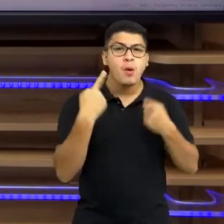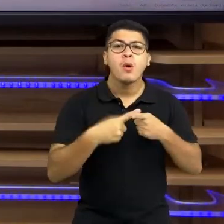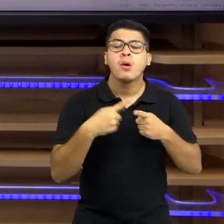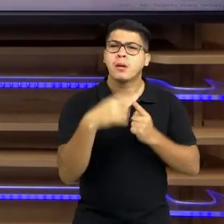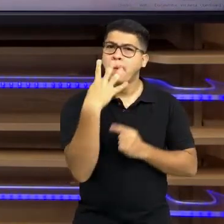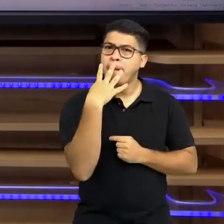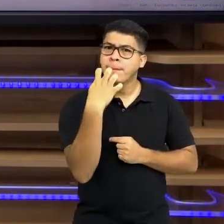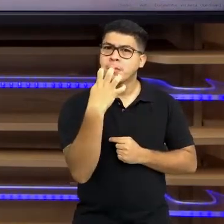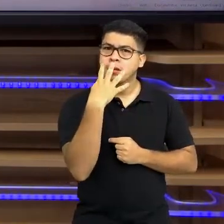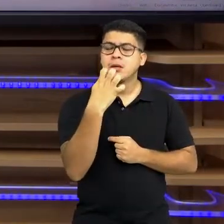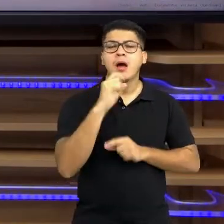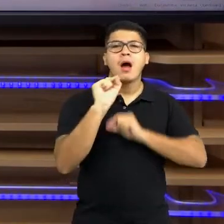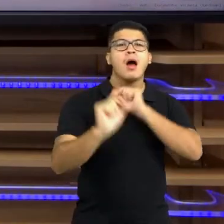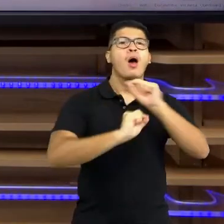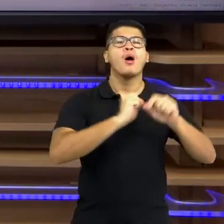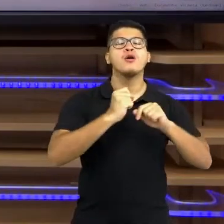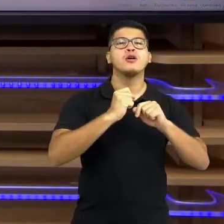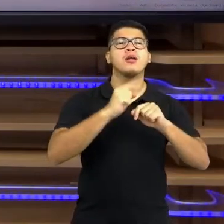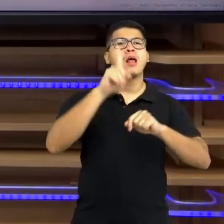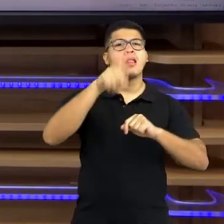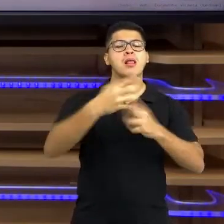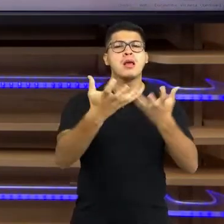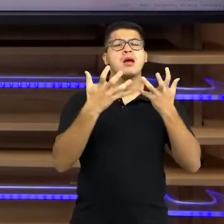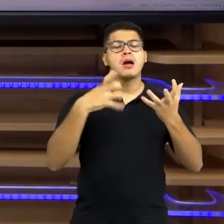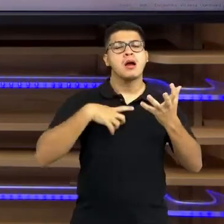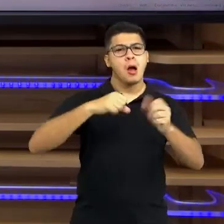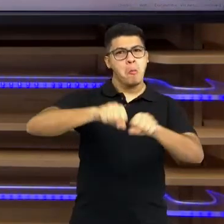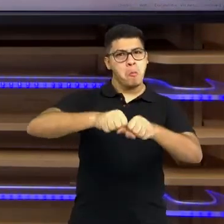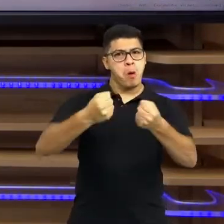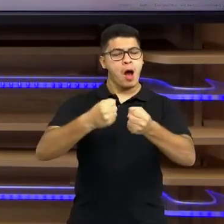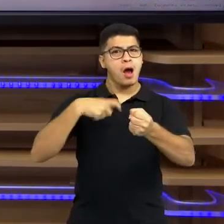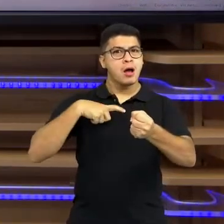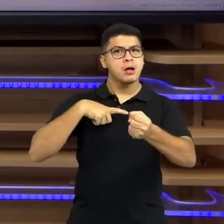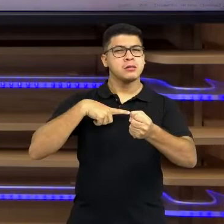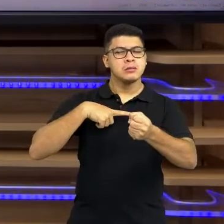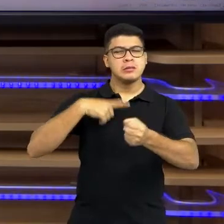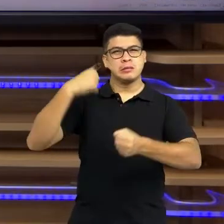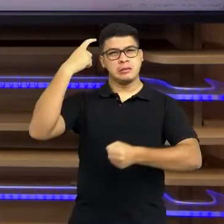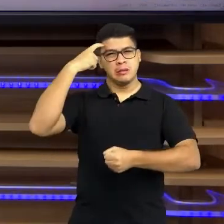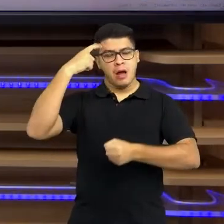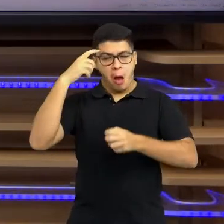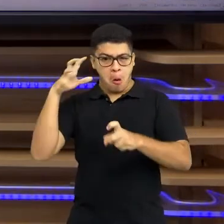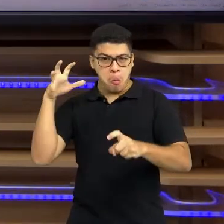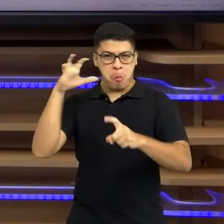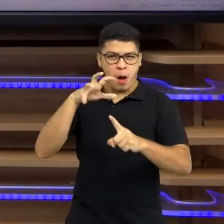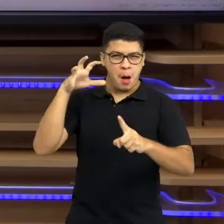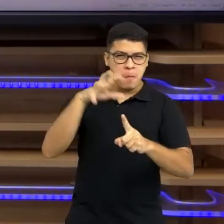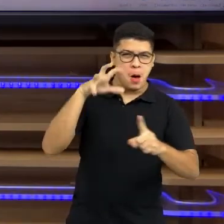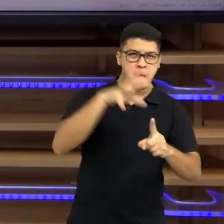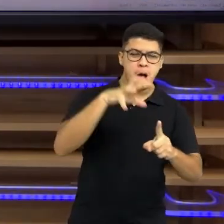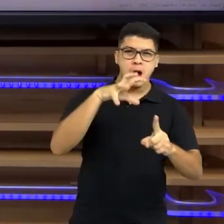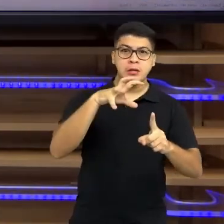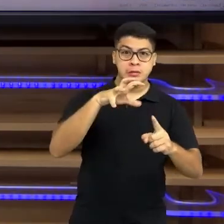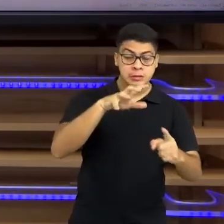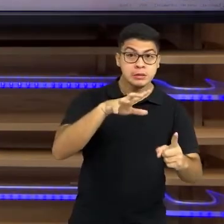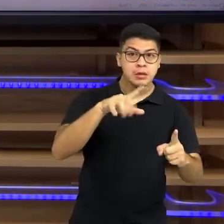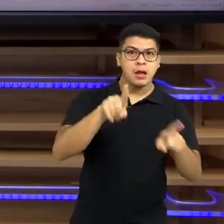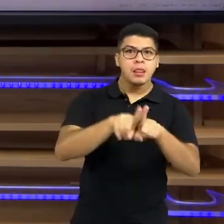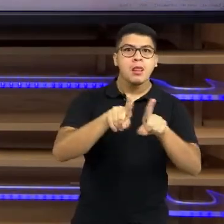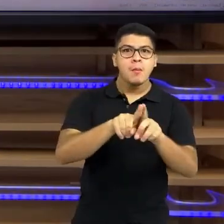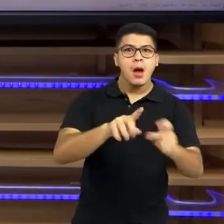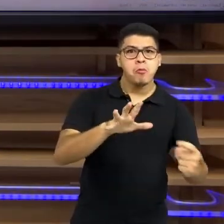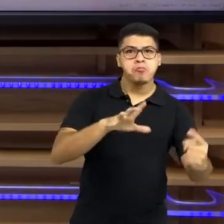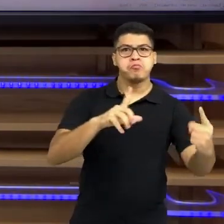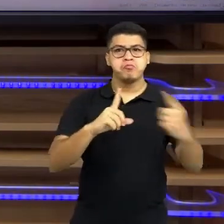quer romper, né, com aquelas estruturas alienadas, com aquelas estruturas alienantes que nós